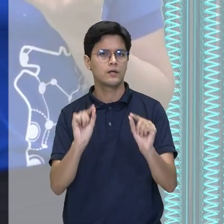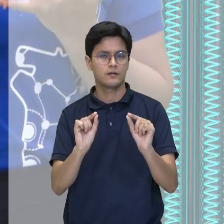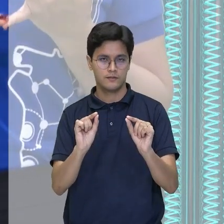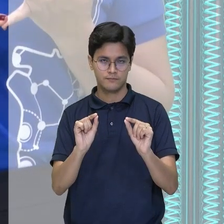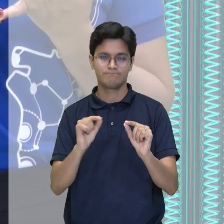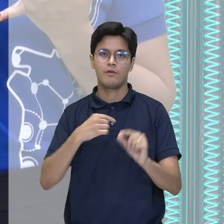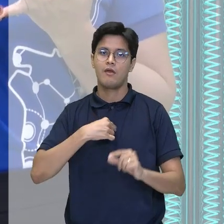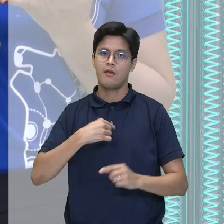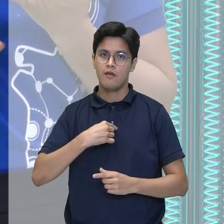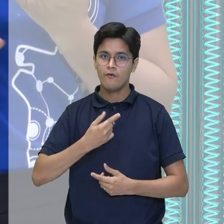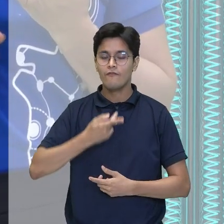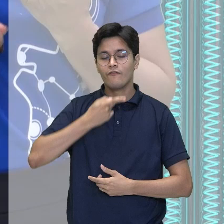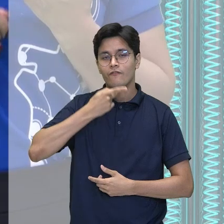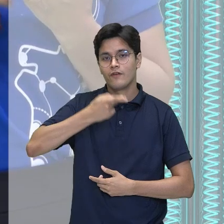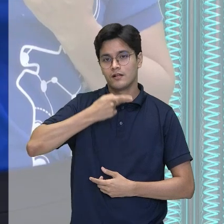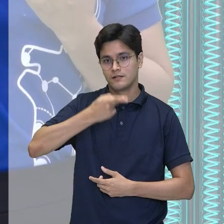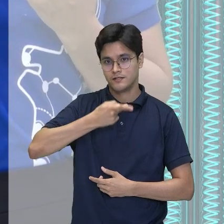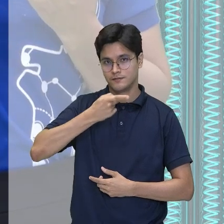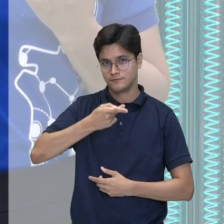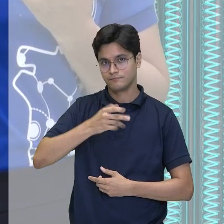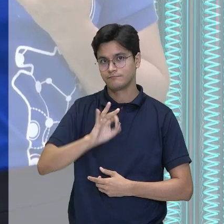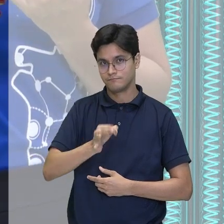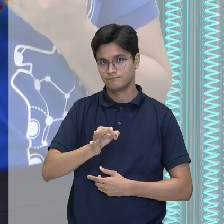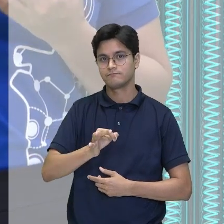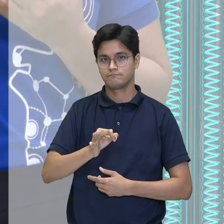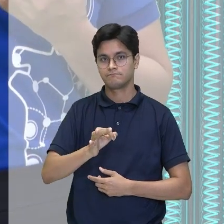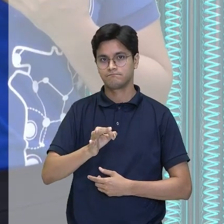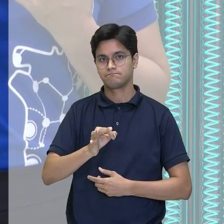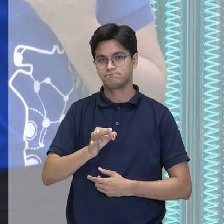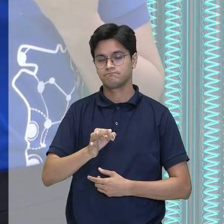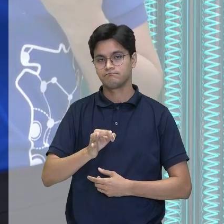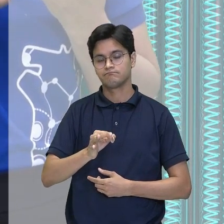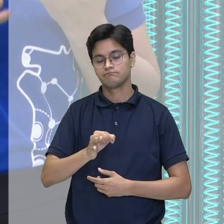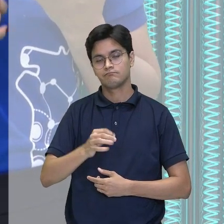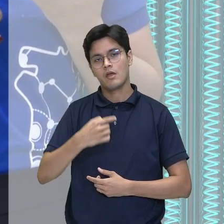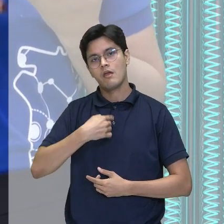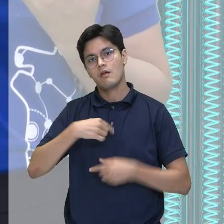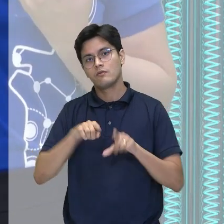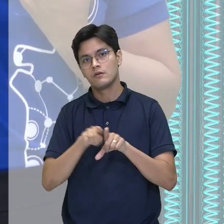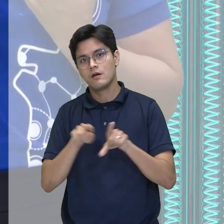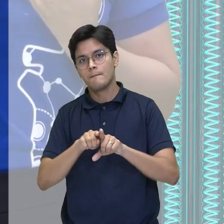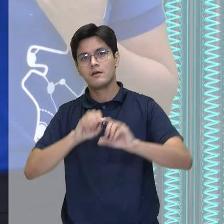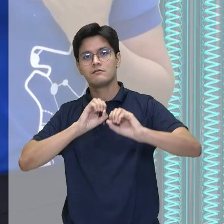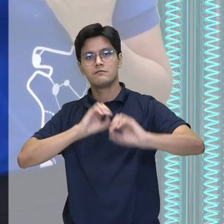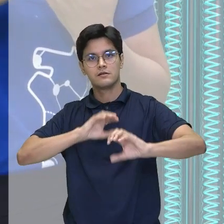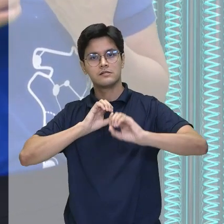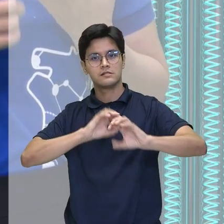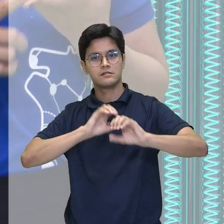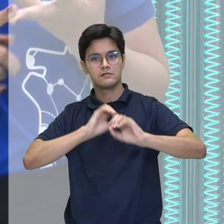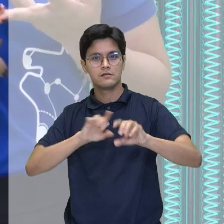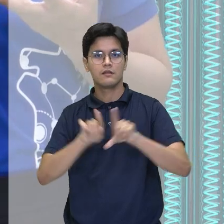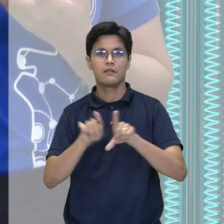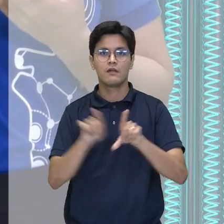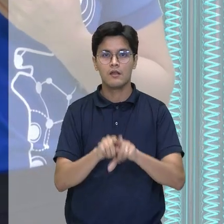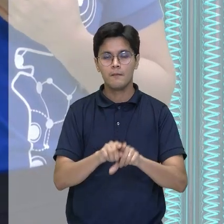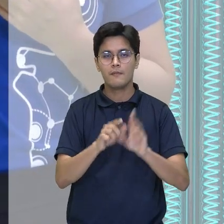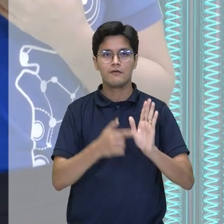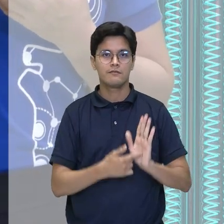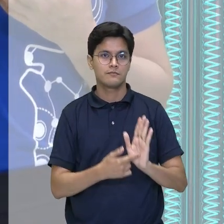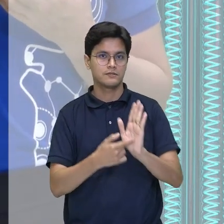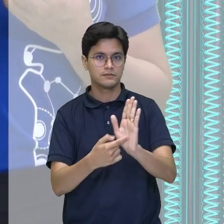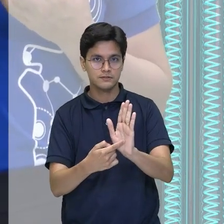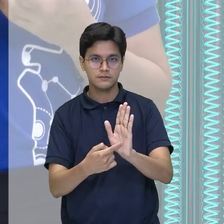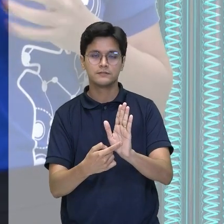estou falando, estou falando aqui. Eu estou ensinando, eu estou